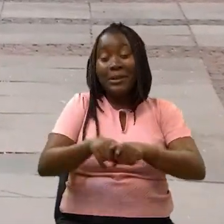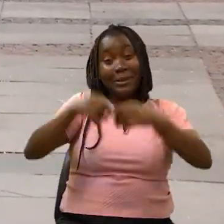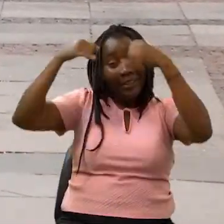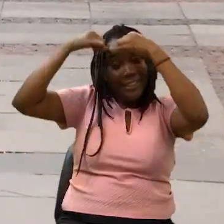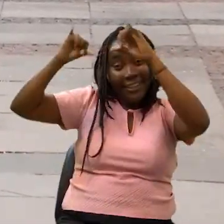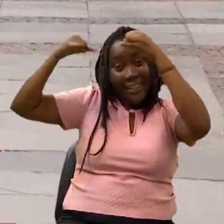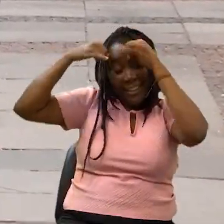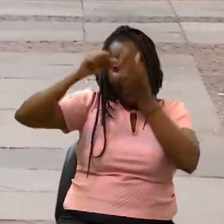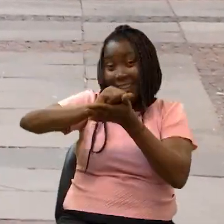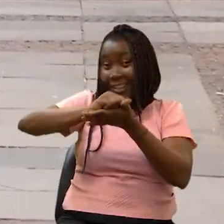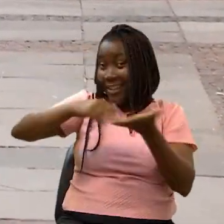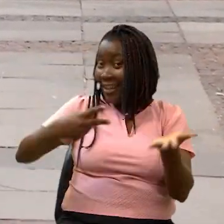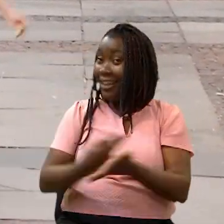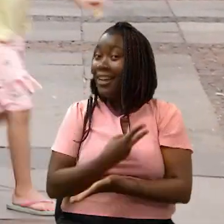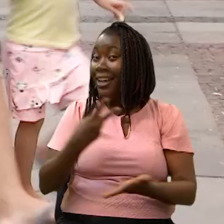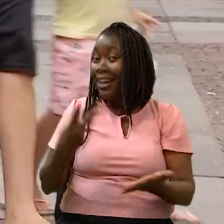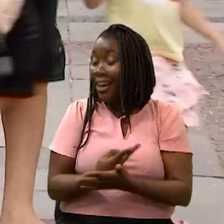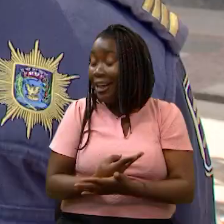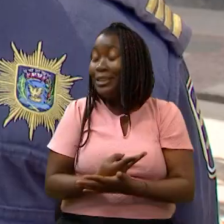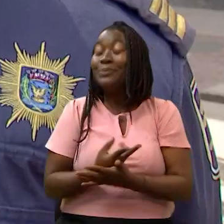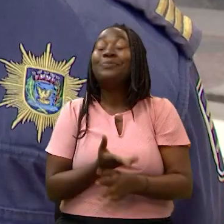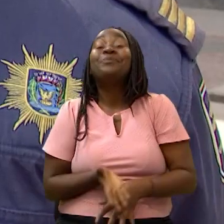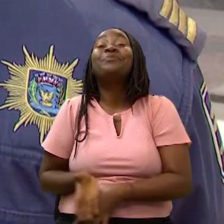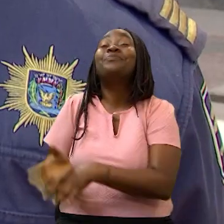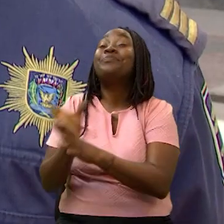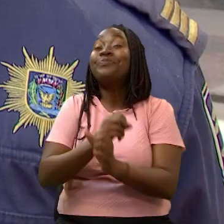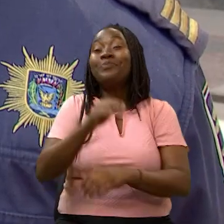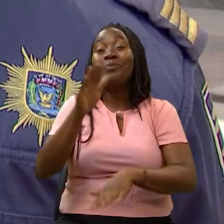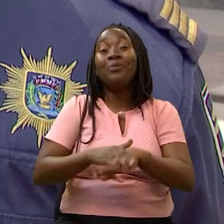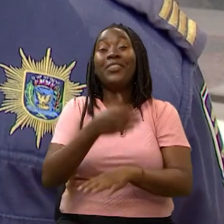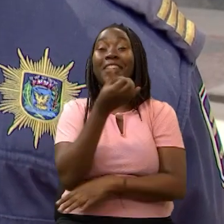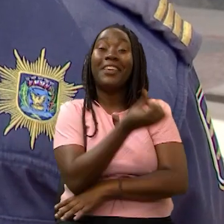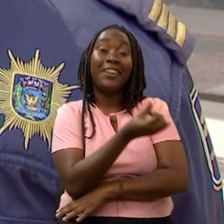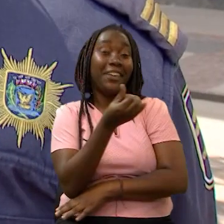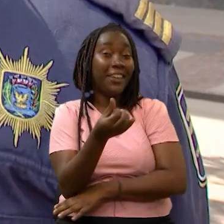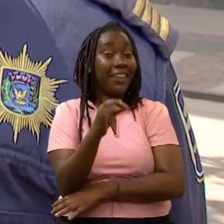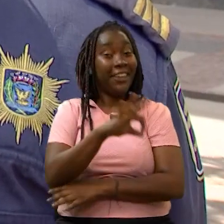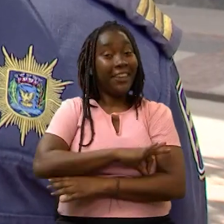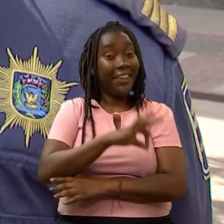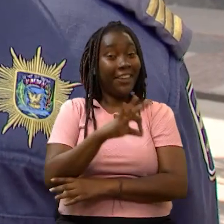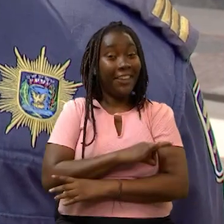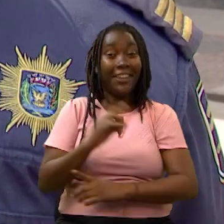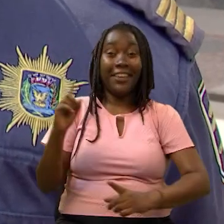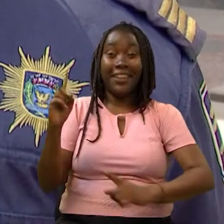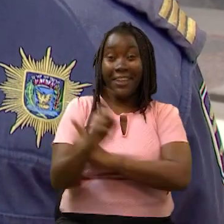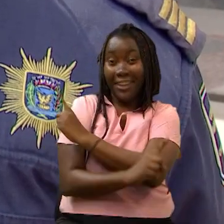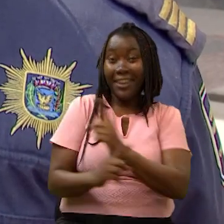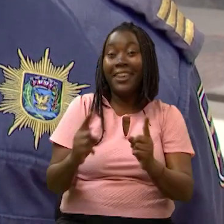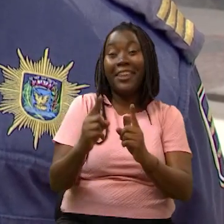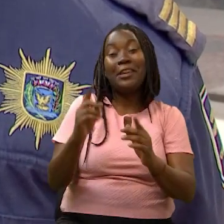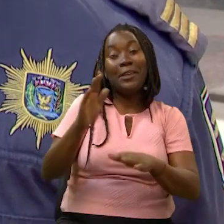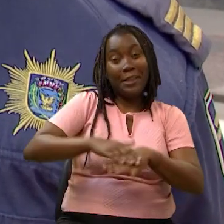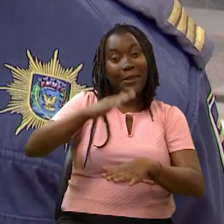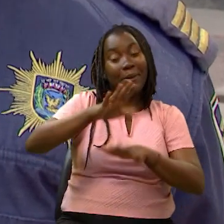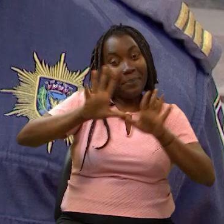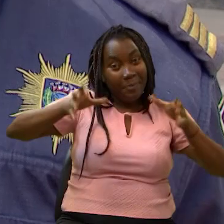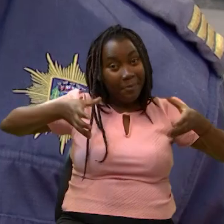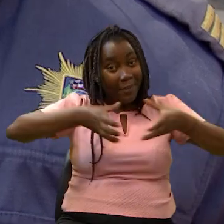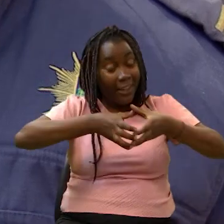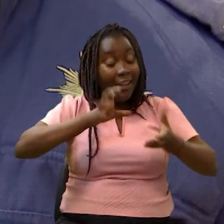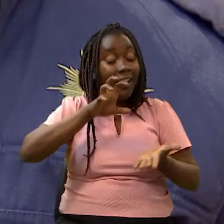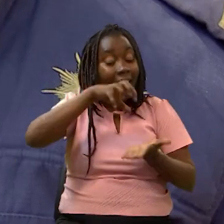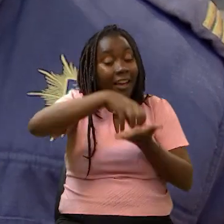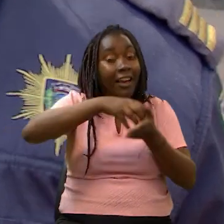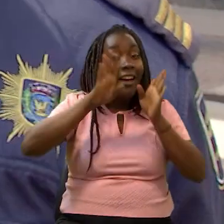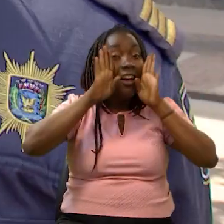e coibir atividades ilícitas. Foram mais 66 guardas acrescentados no patrulhamento,